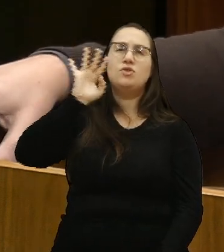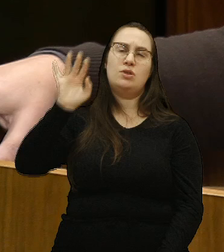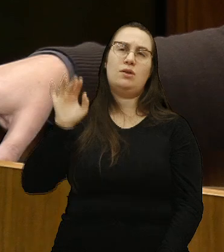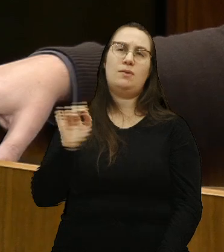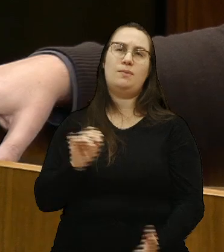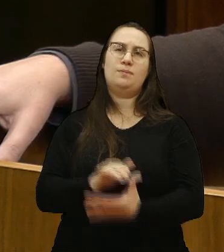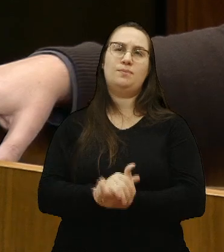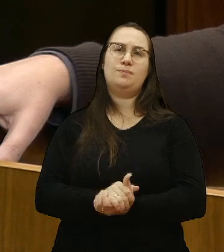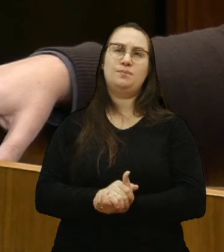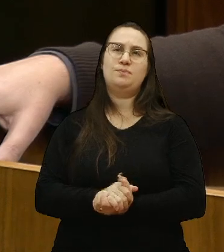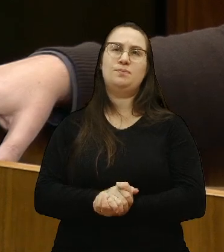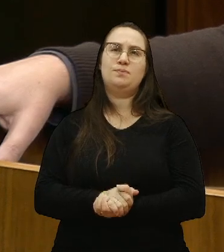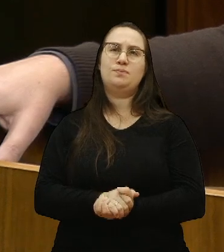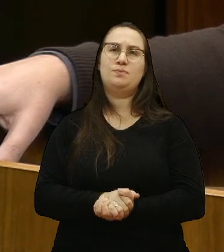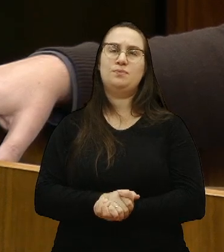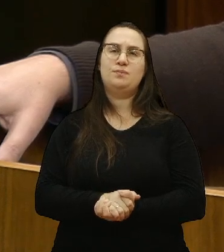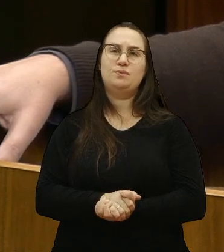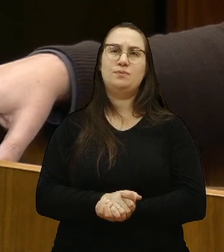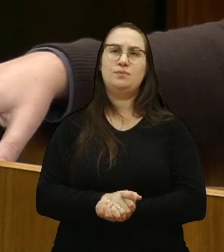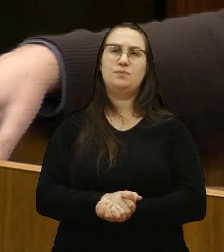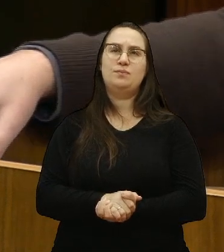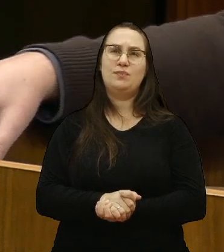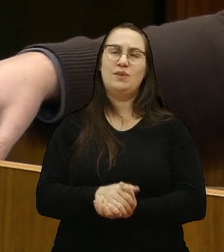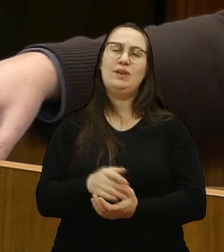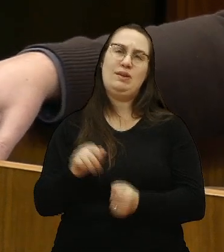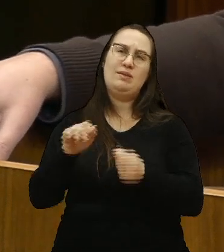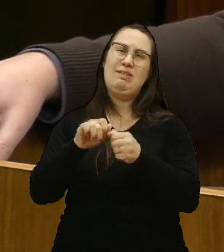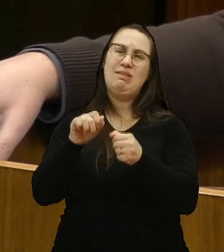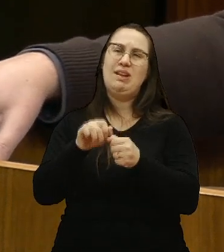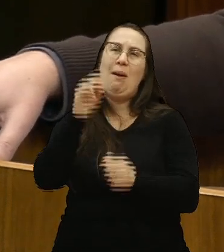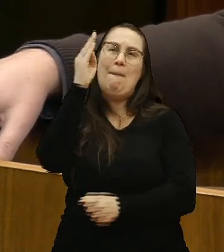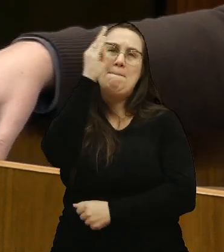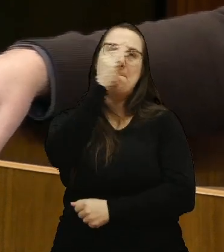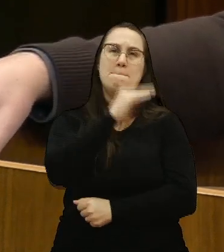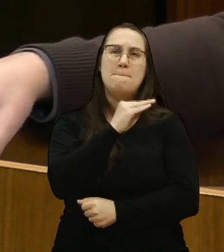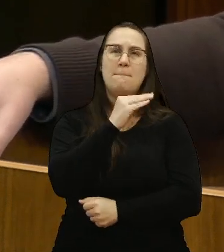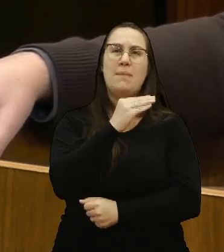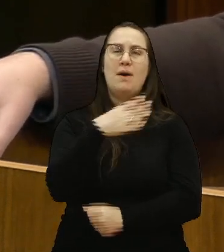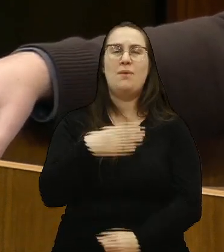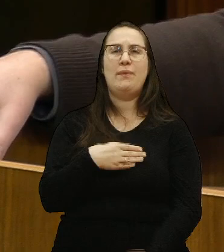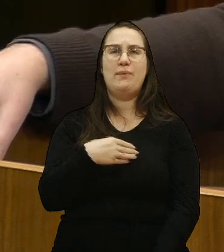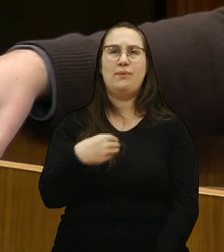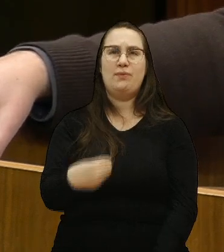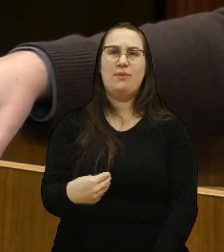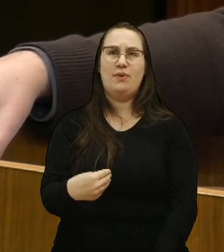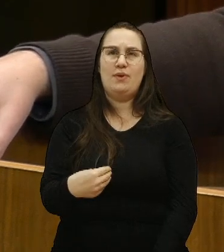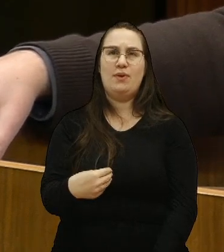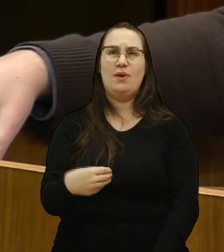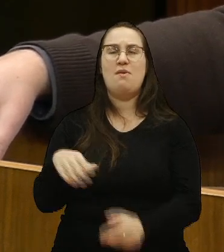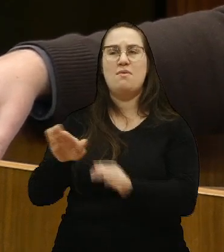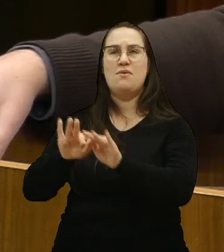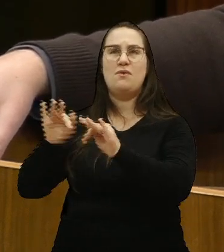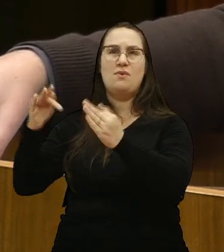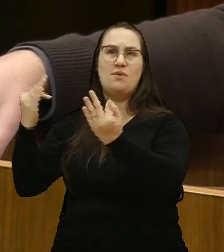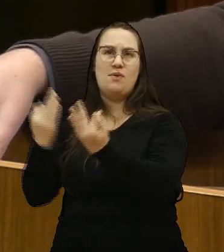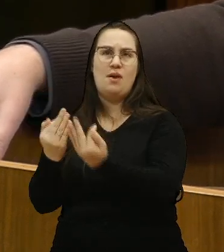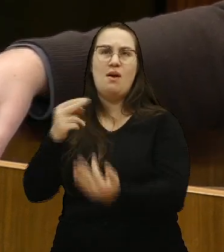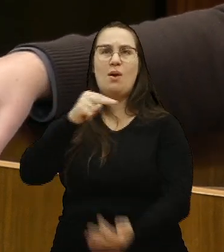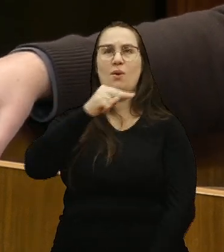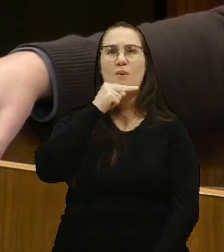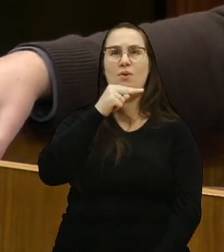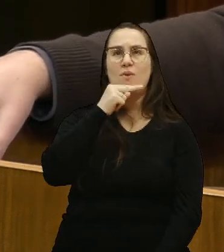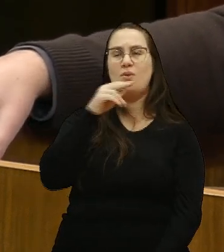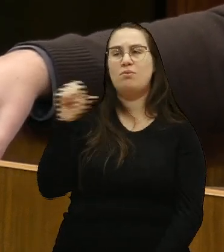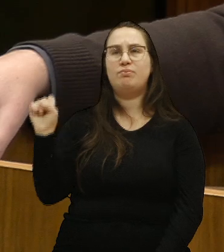imaginaríamos que fariam mal a um filho, a um parente, a um neto, a